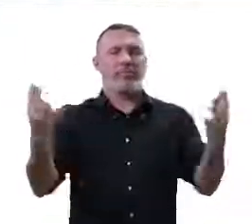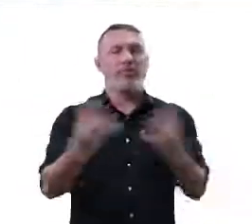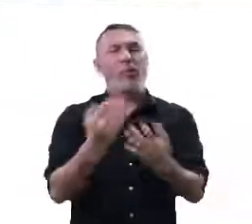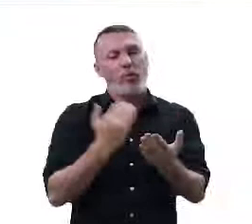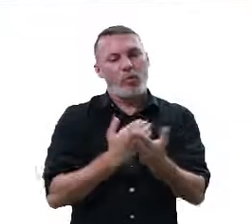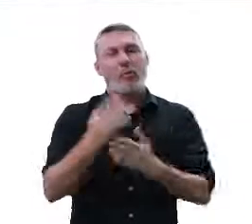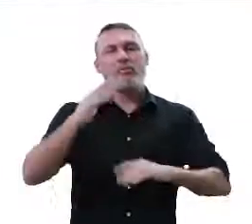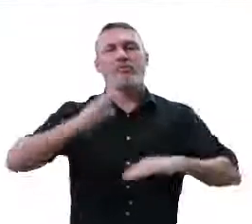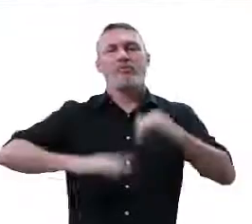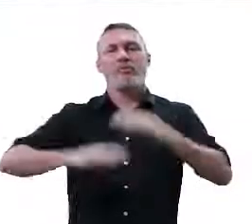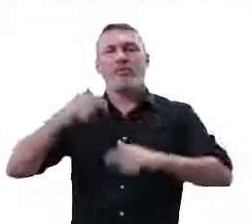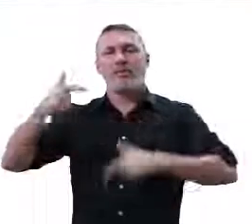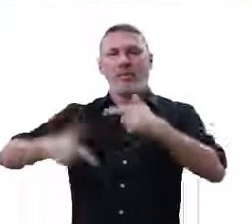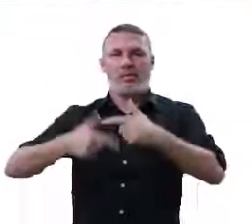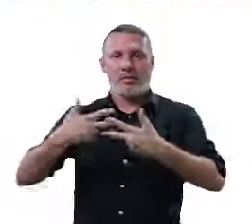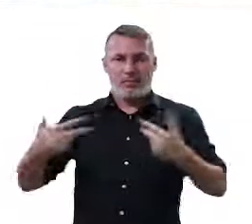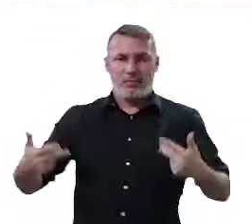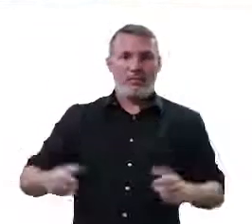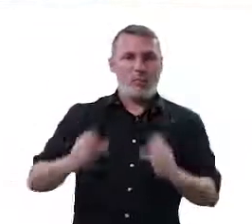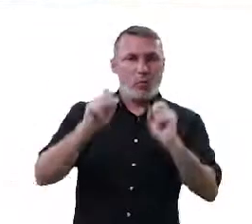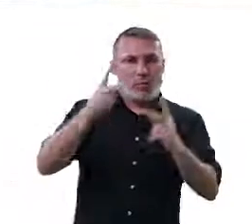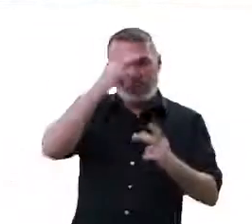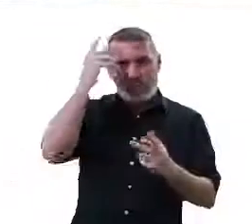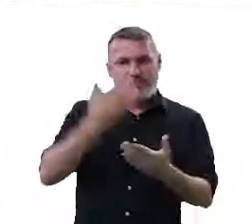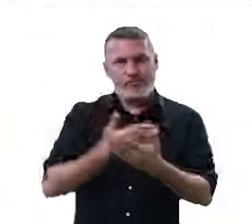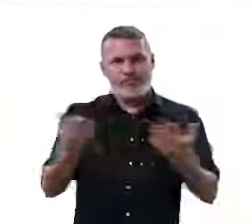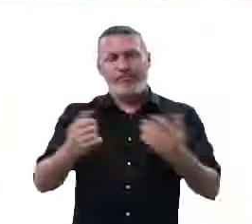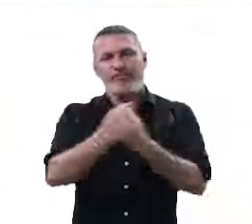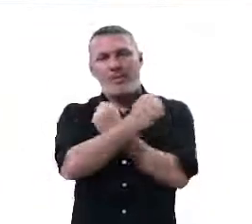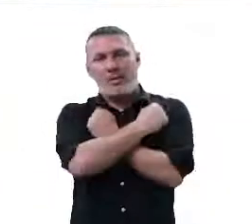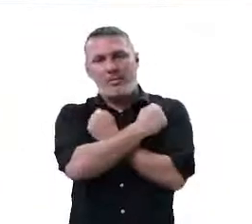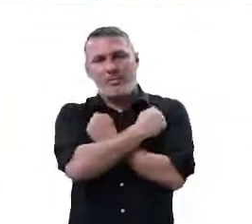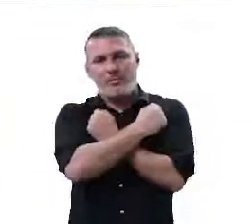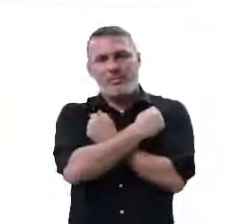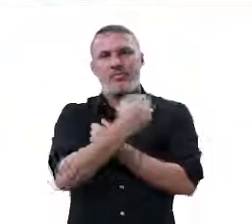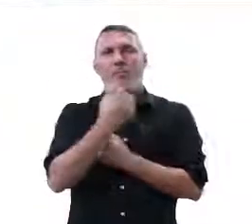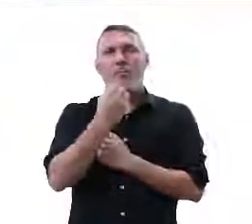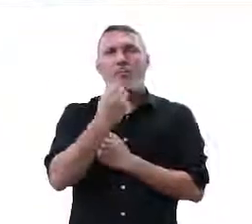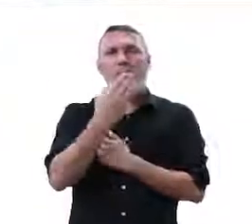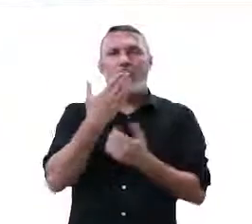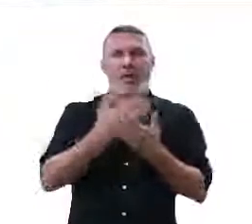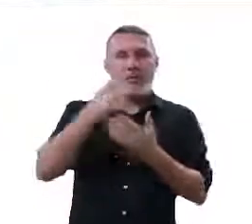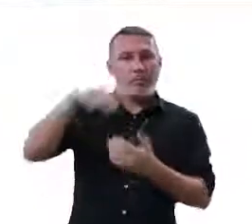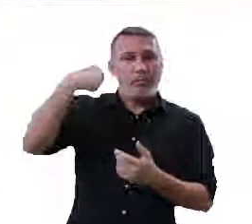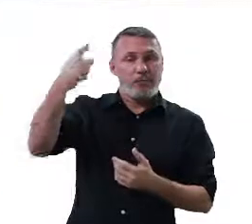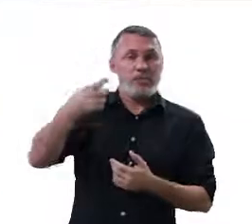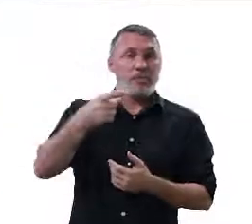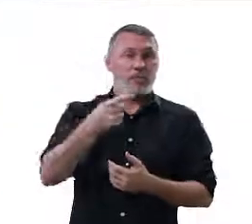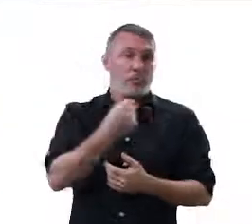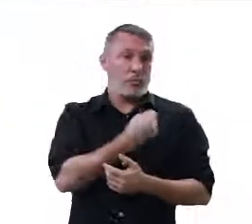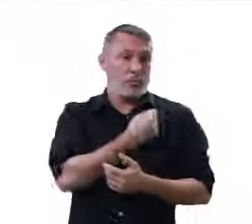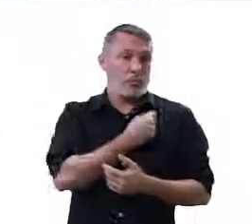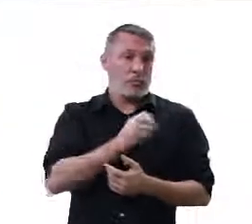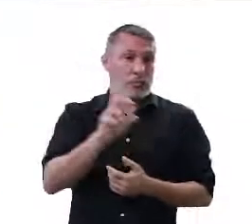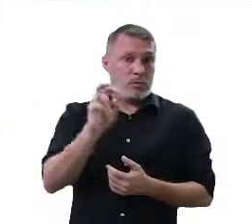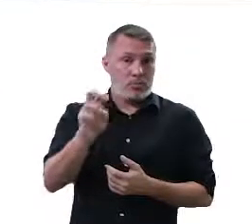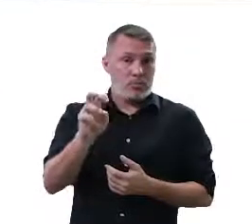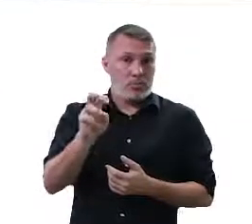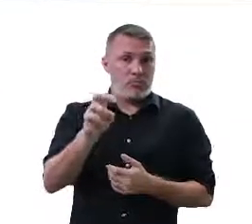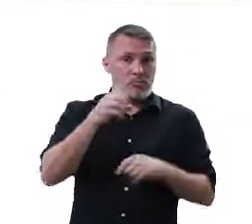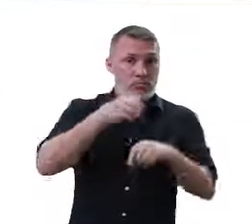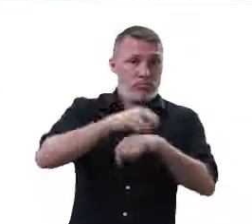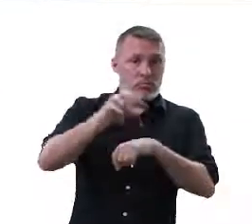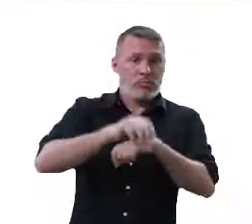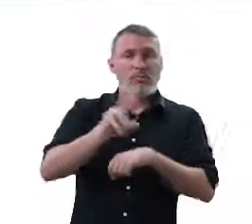mão de obra operária. Ok, gente? Então, um grande abraço. Na próxima aula, aula número 5, né, da